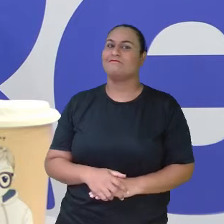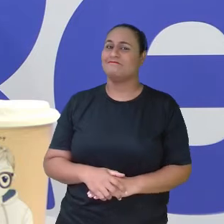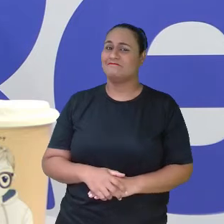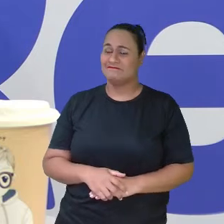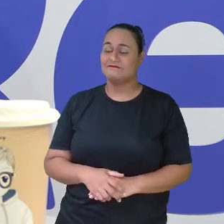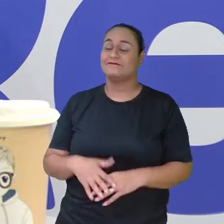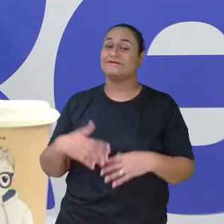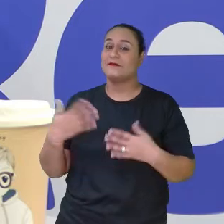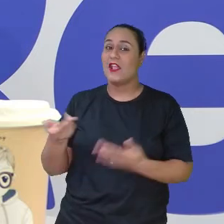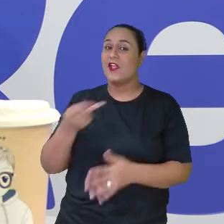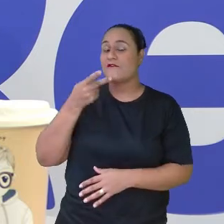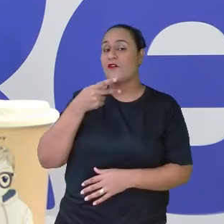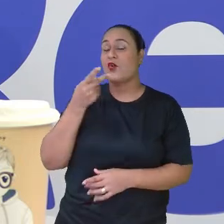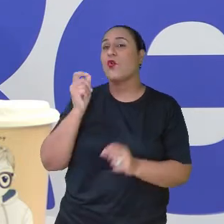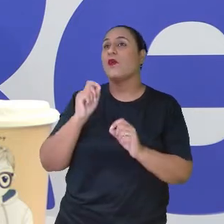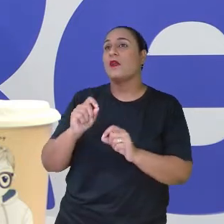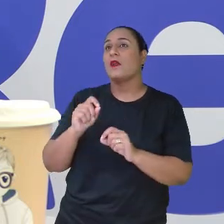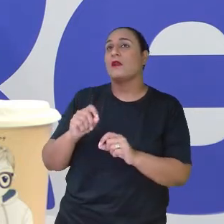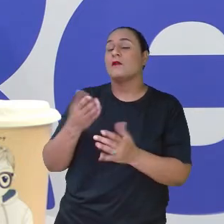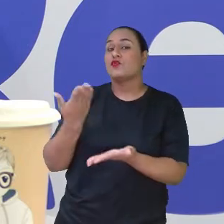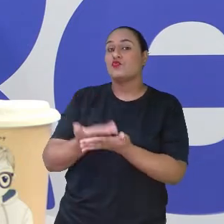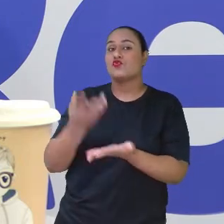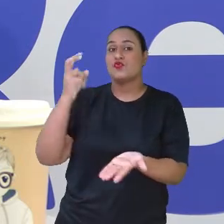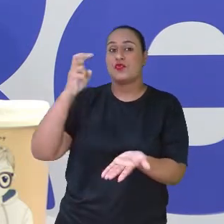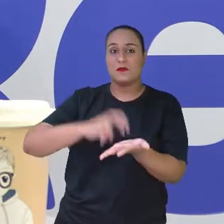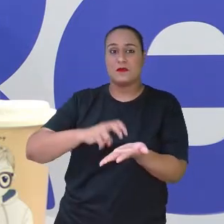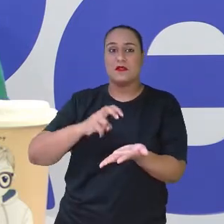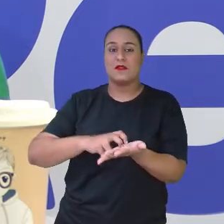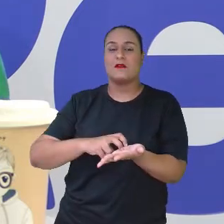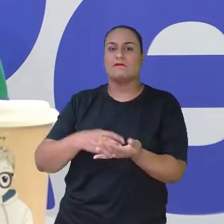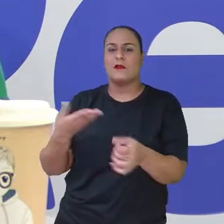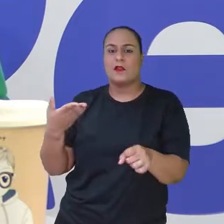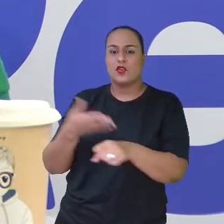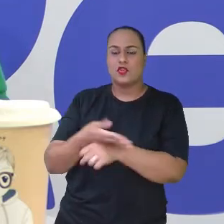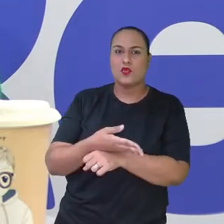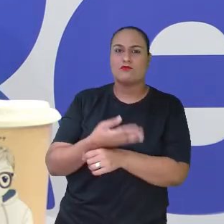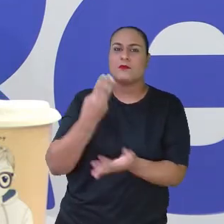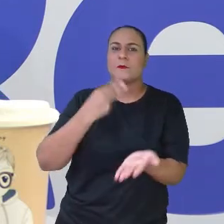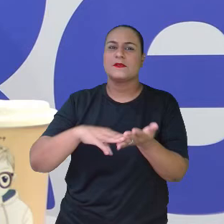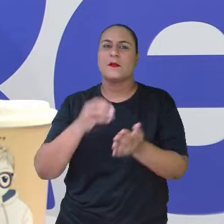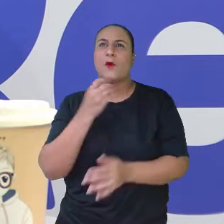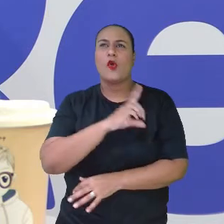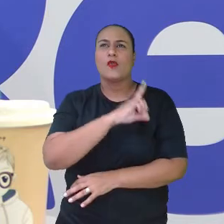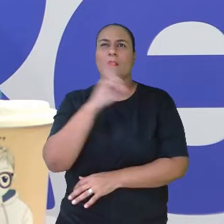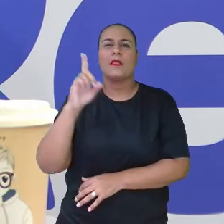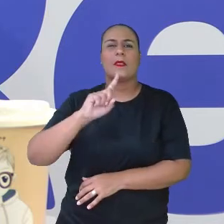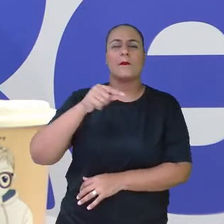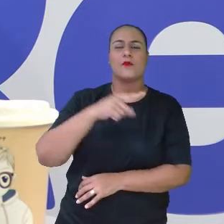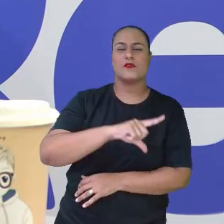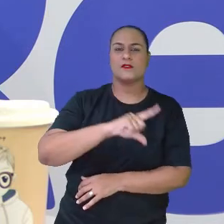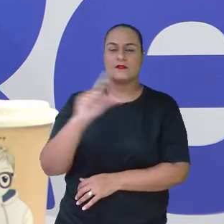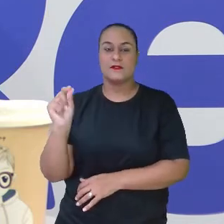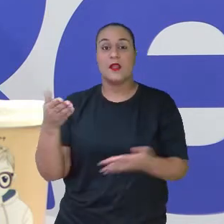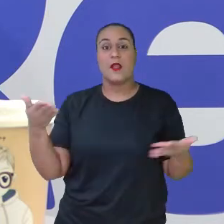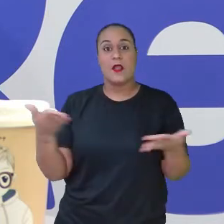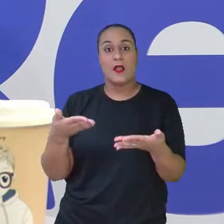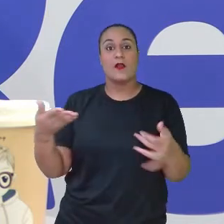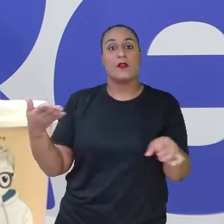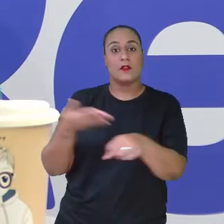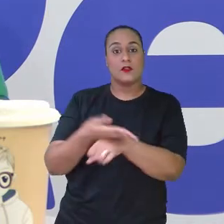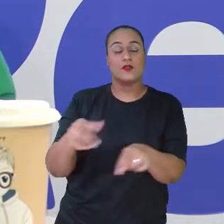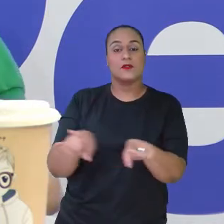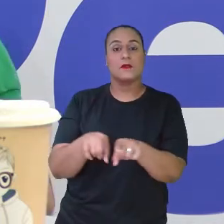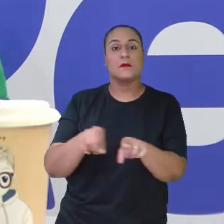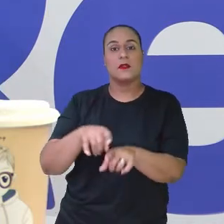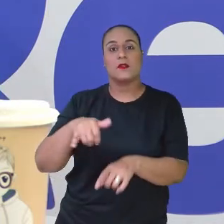ele disse que estuda de manhã, né? Eu acho que ele só deu bom dia e foi embora. Mas tá por aqui aí, chegou também a Yasmin, né?